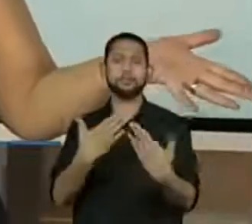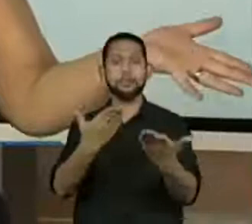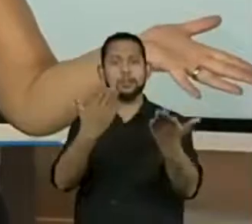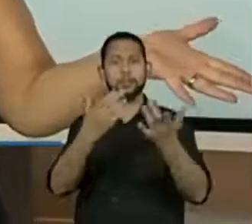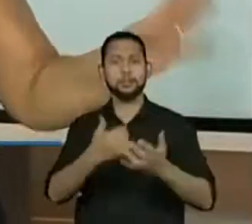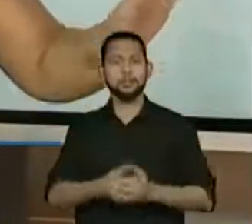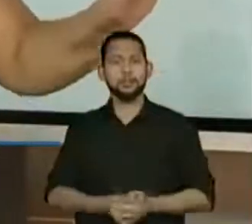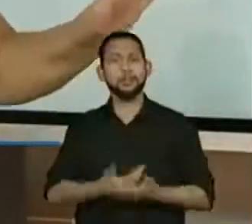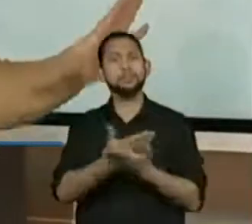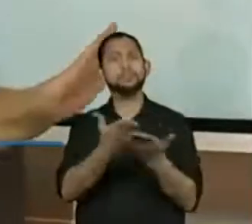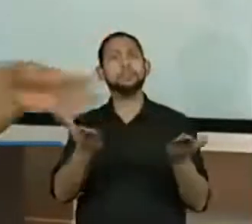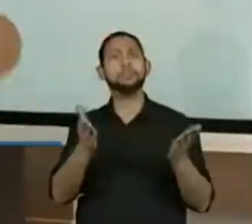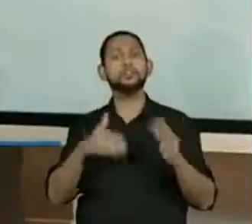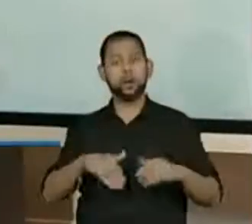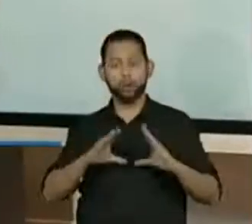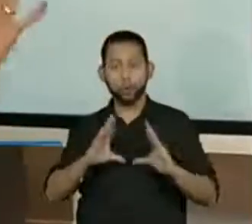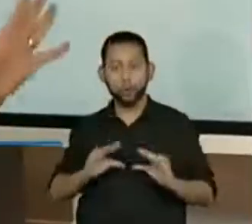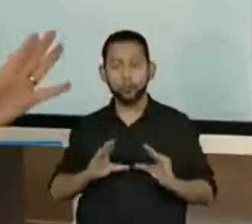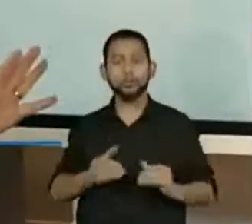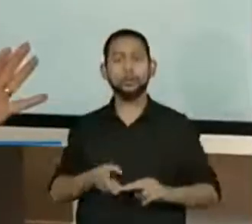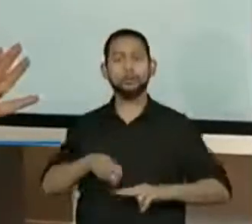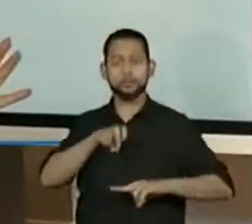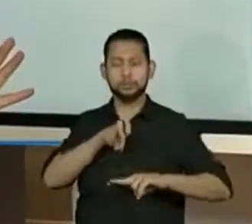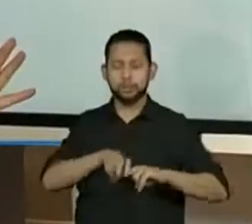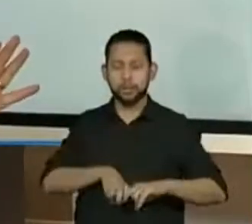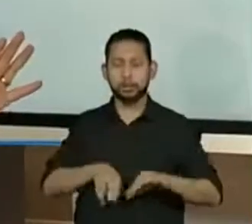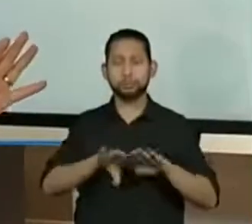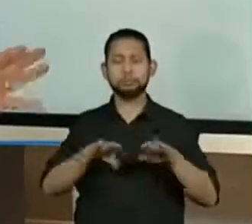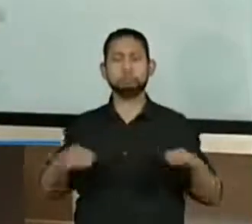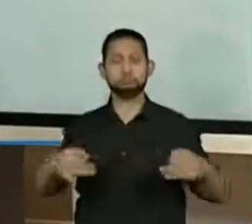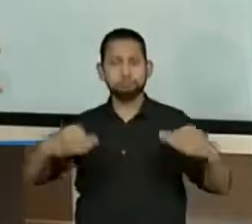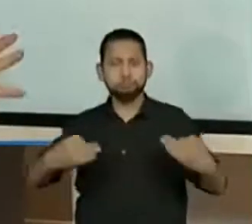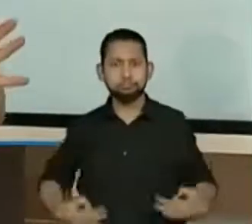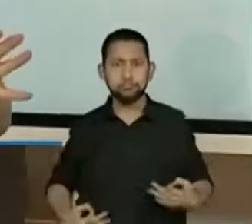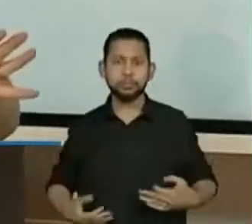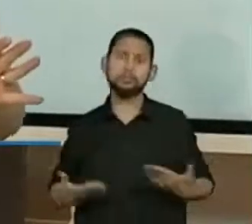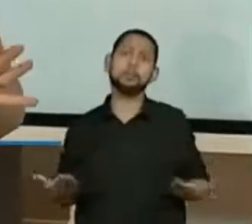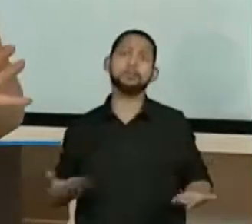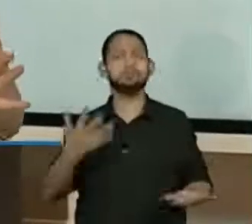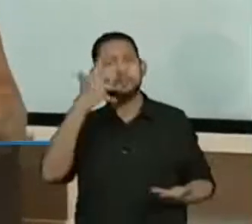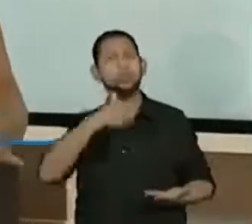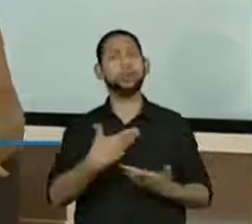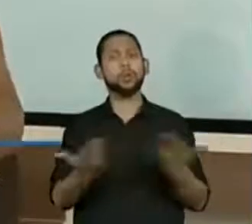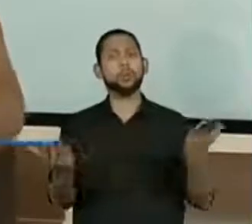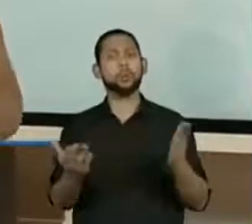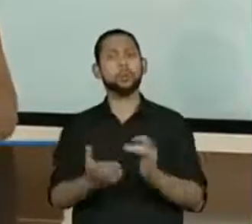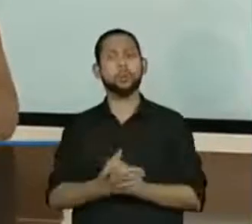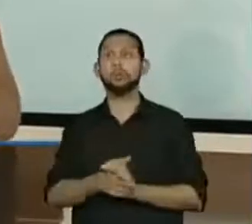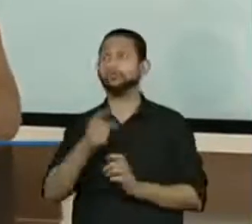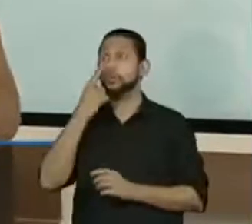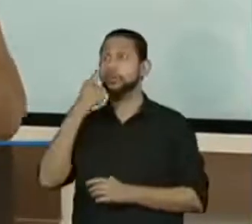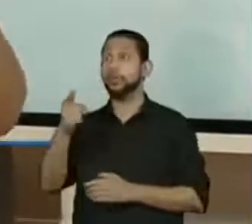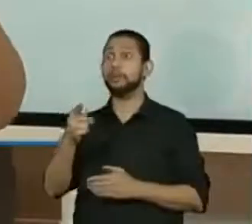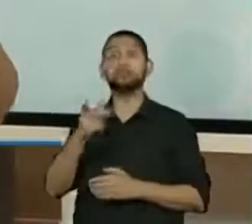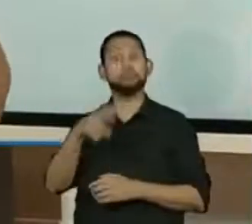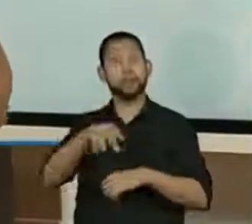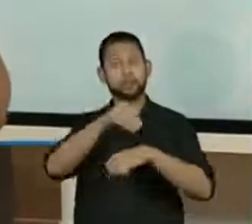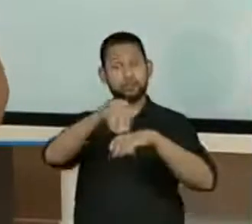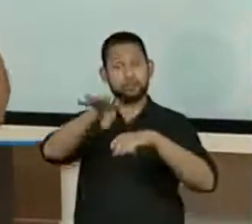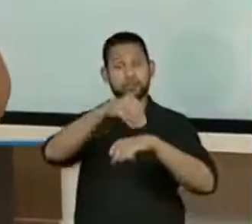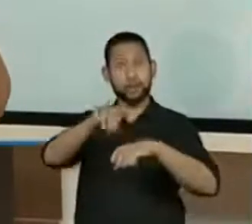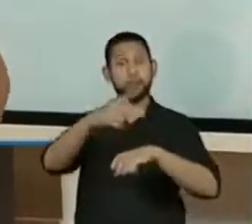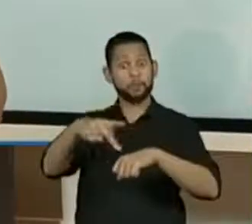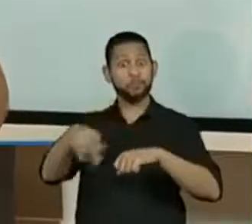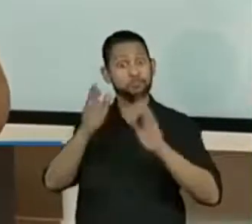amada todo mundo aí já tá confortável material organizado esse povo lindo que já está falando com os professores